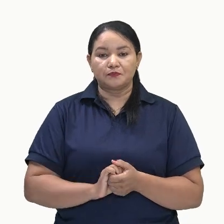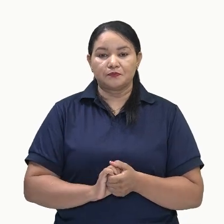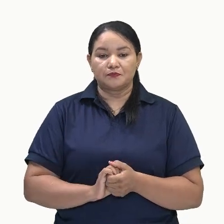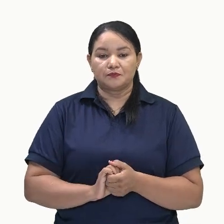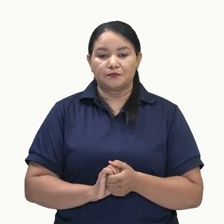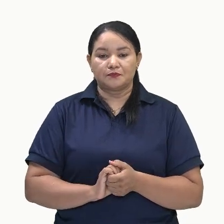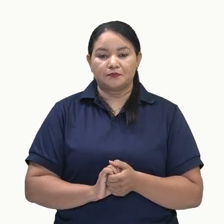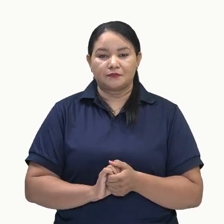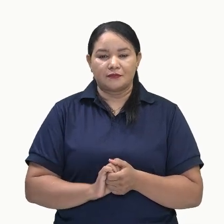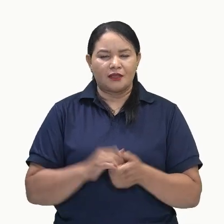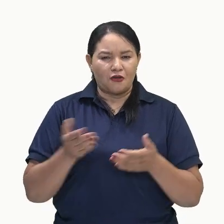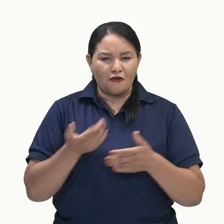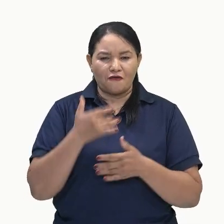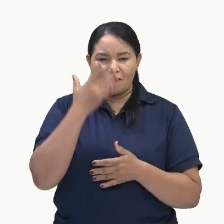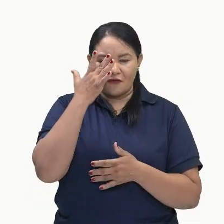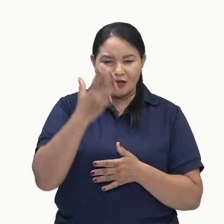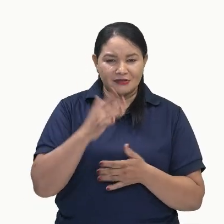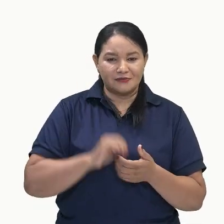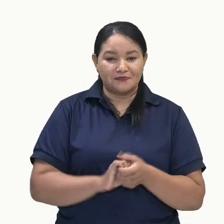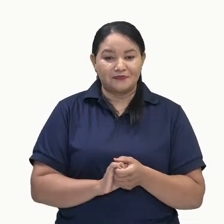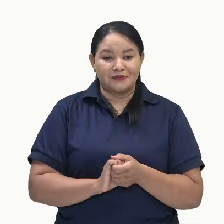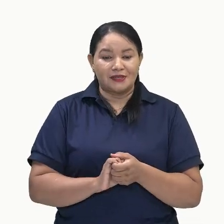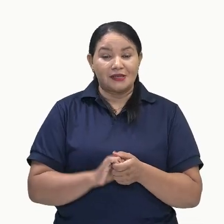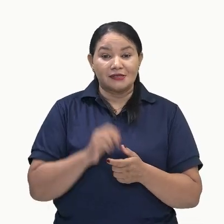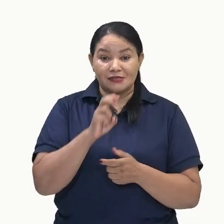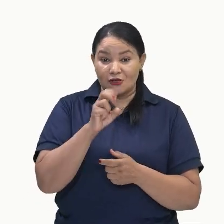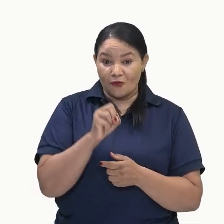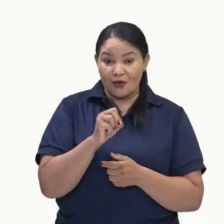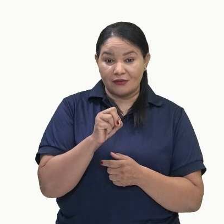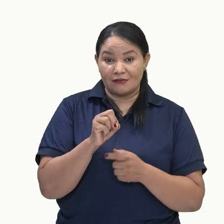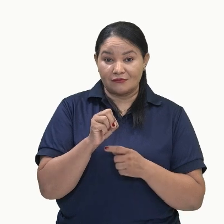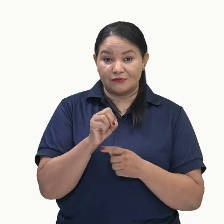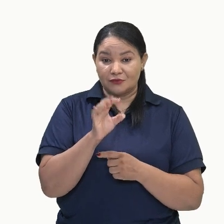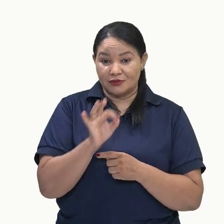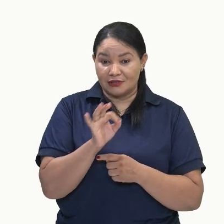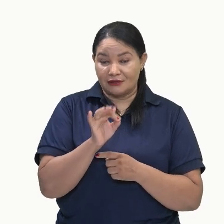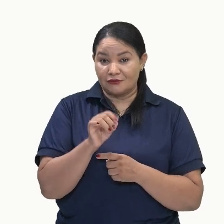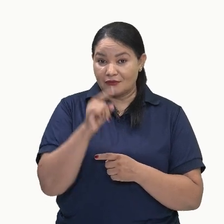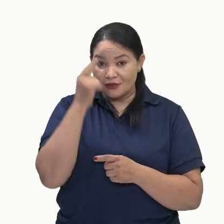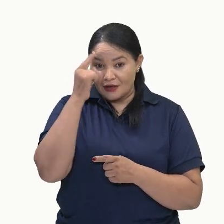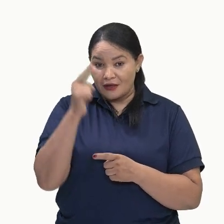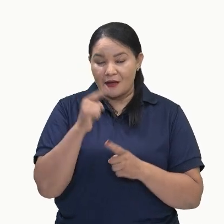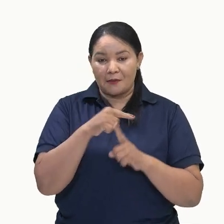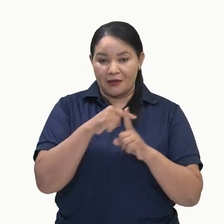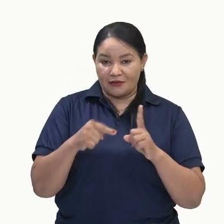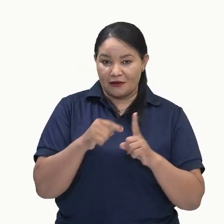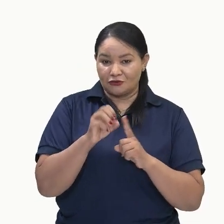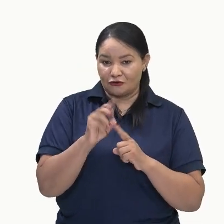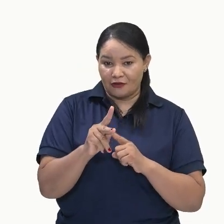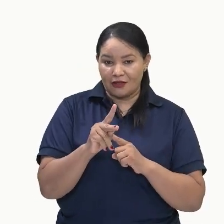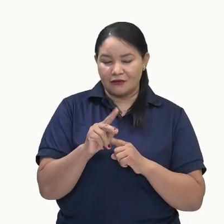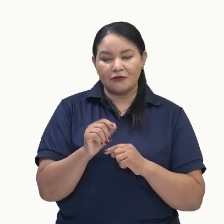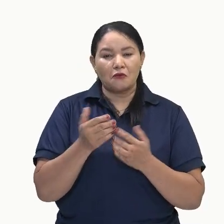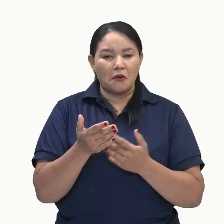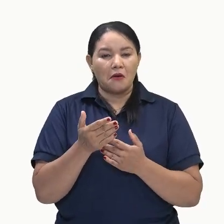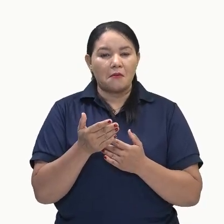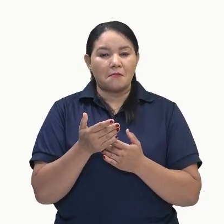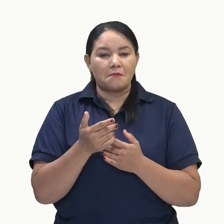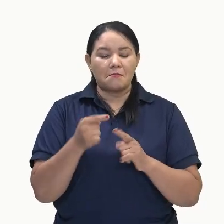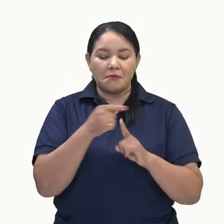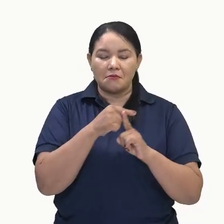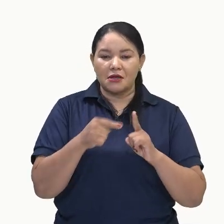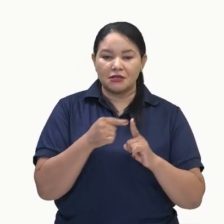Para ficar mais fácil, 50%, tu lembra? 50% é a metade. Tudo bem? Então, quanto é a metade